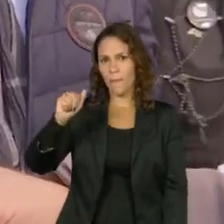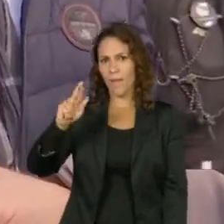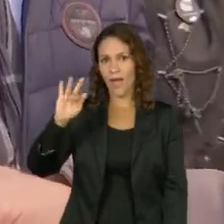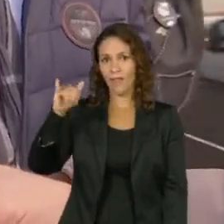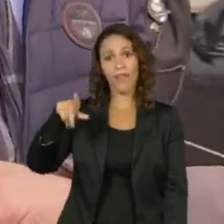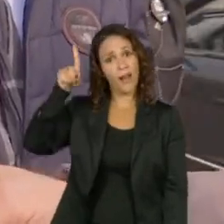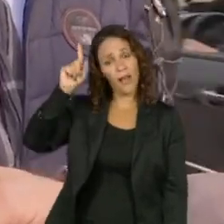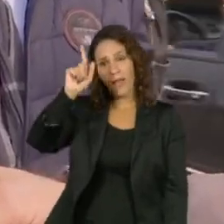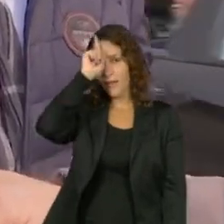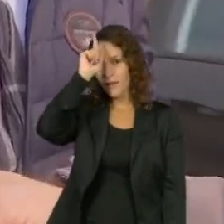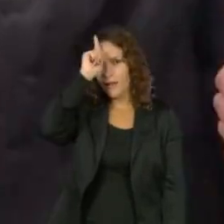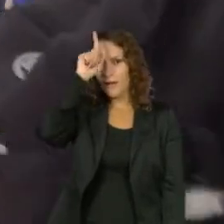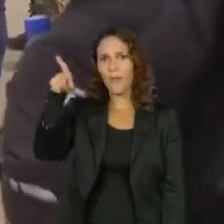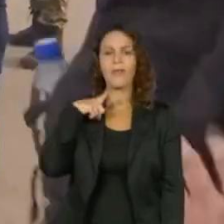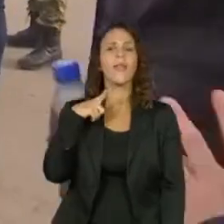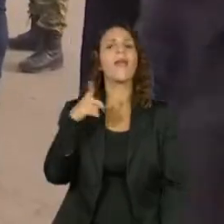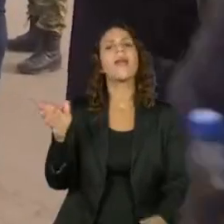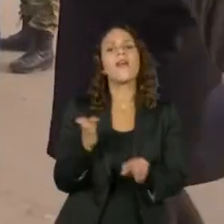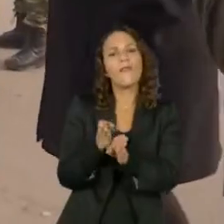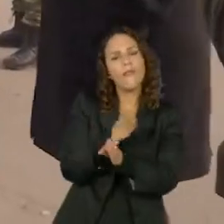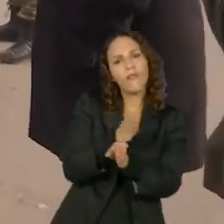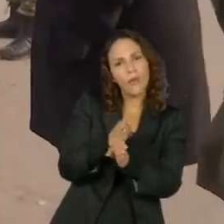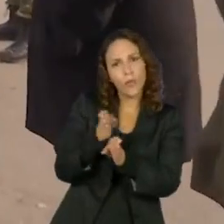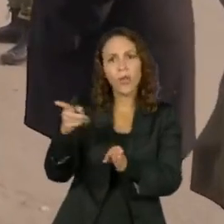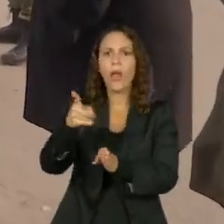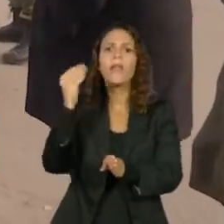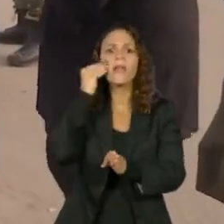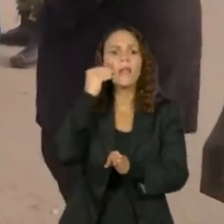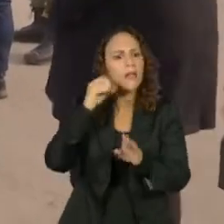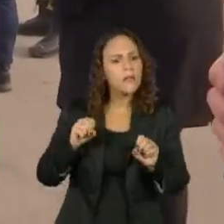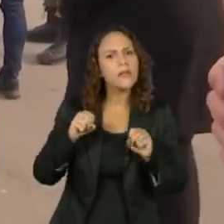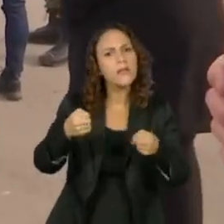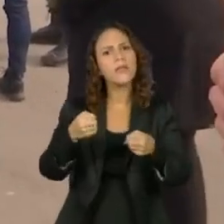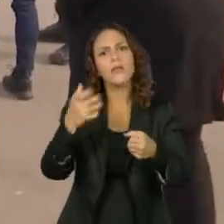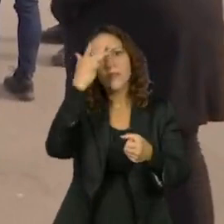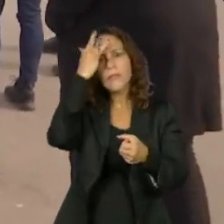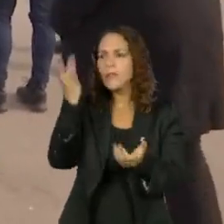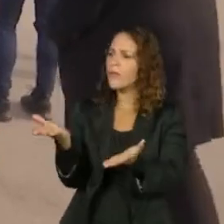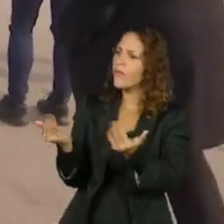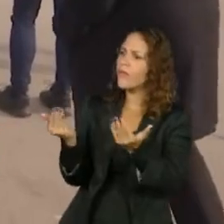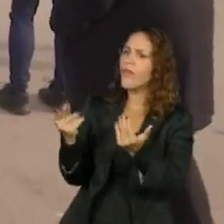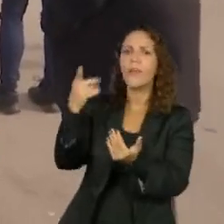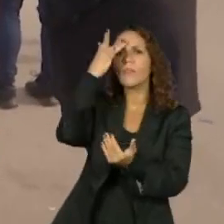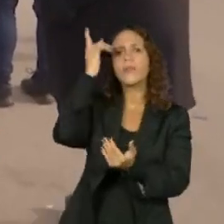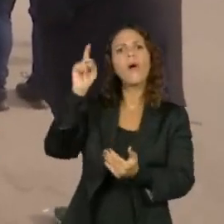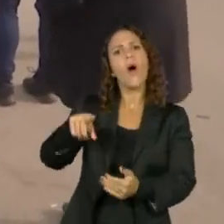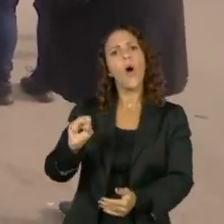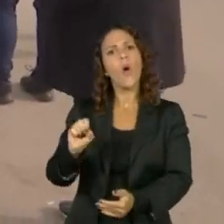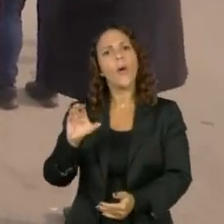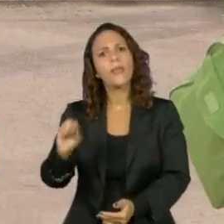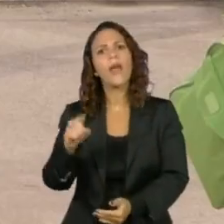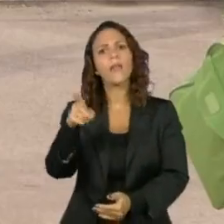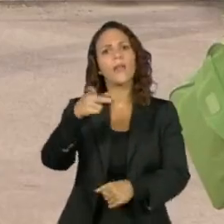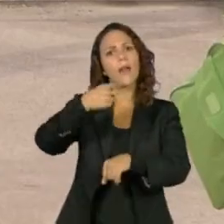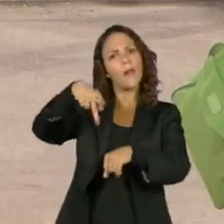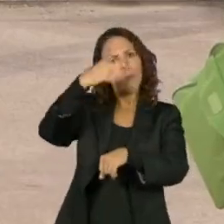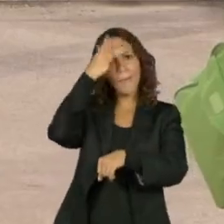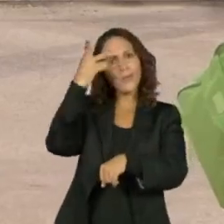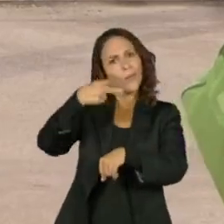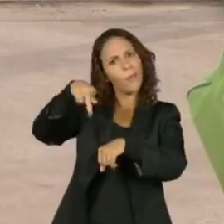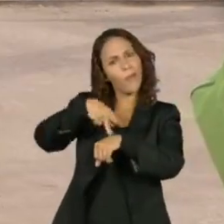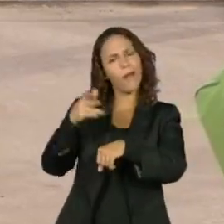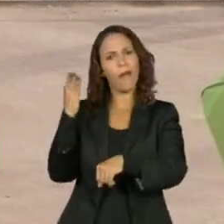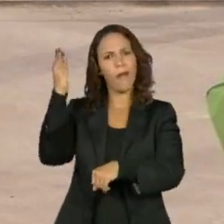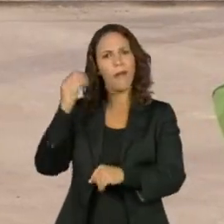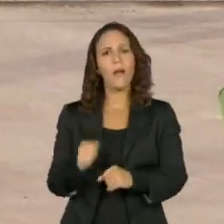à fronteira da Polônia para garantir a segurança e a passagem de cerca de 80 cidadãos marfinenses. Alguns